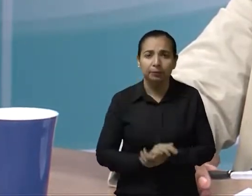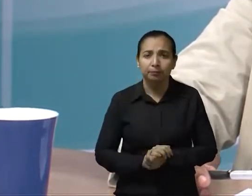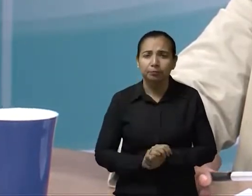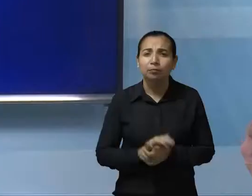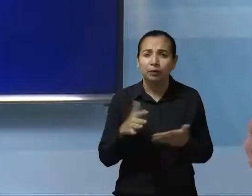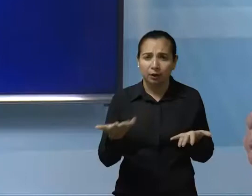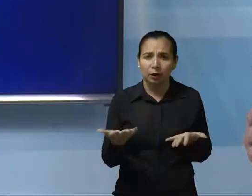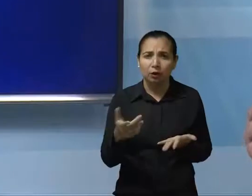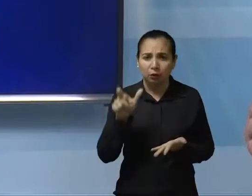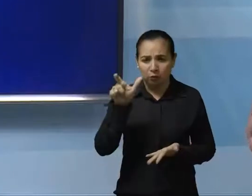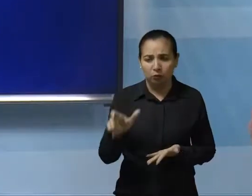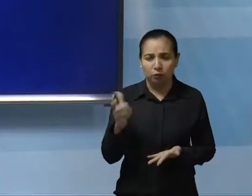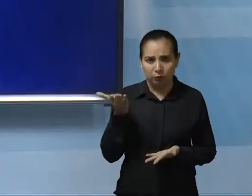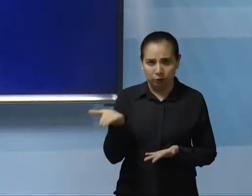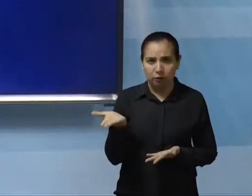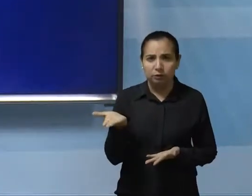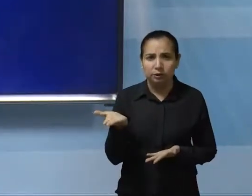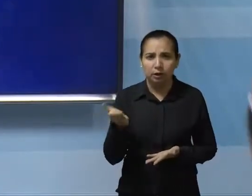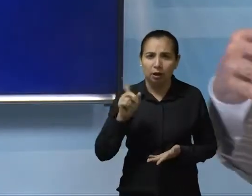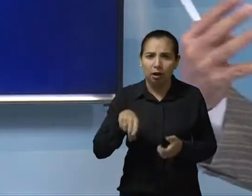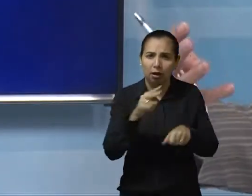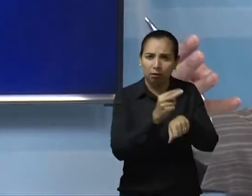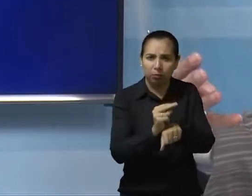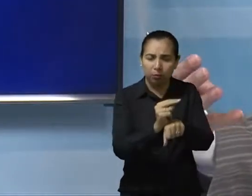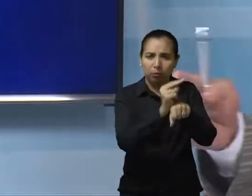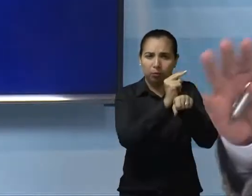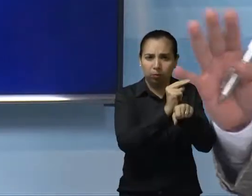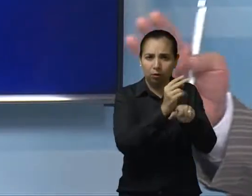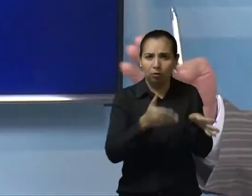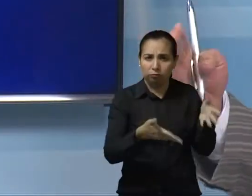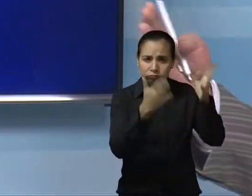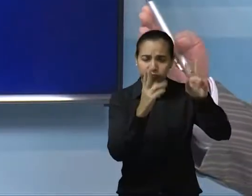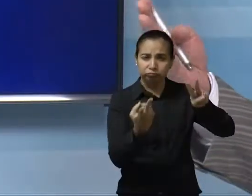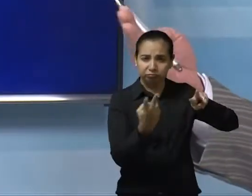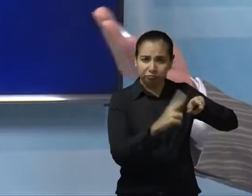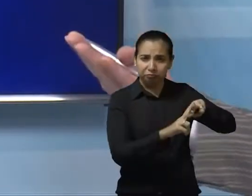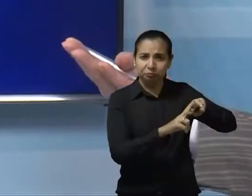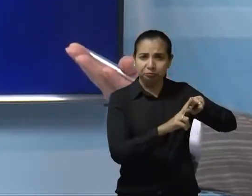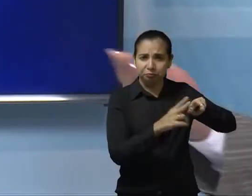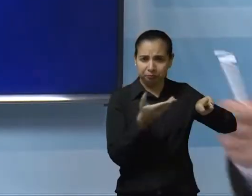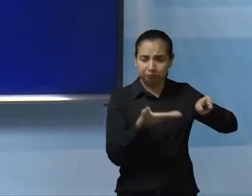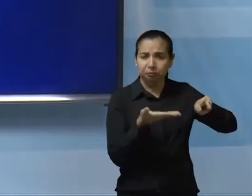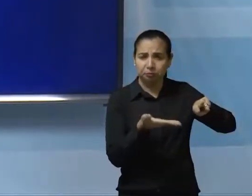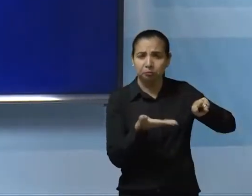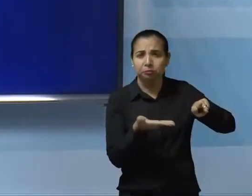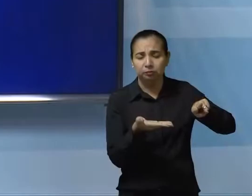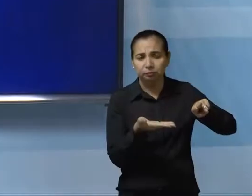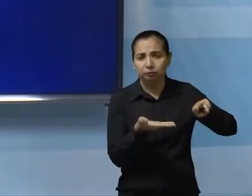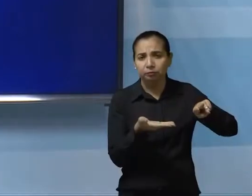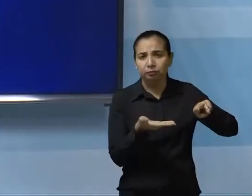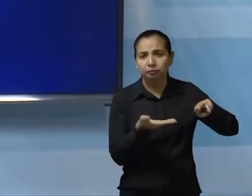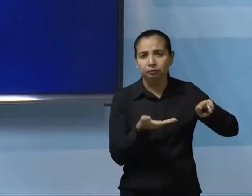dirige, digamos, o depósito, vamos chamar assim, uma outra palavra.